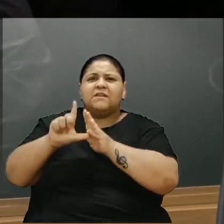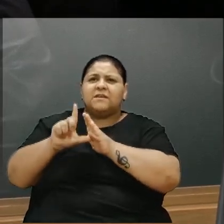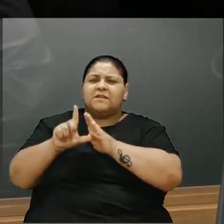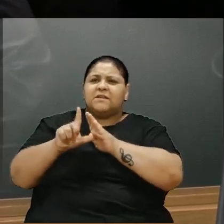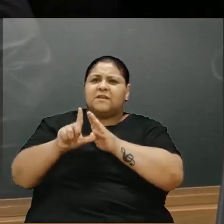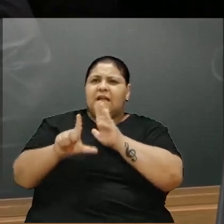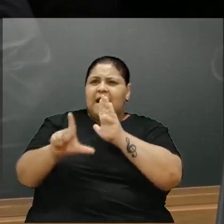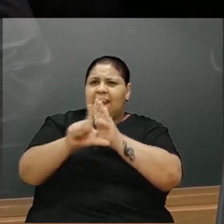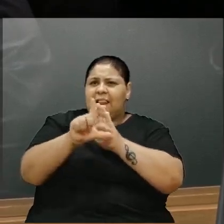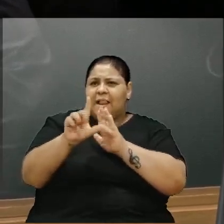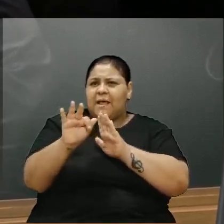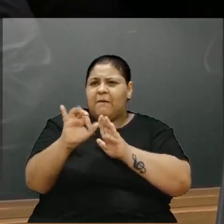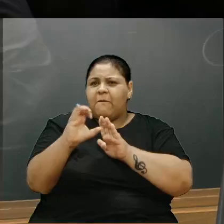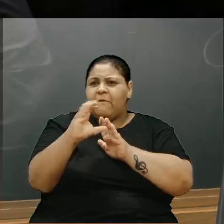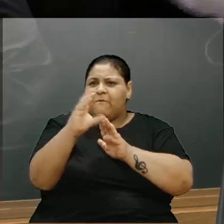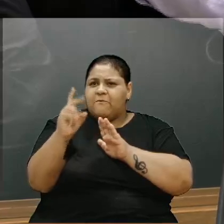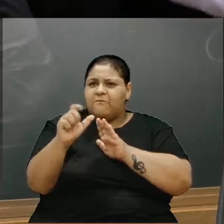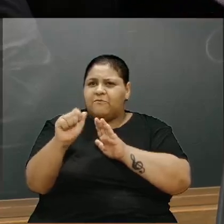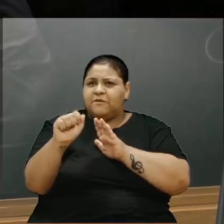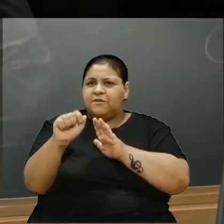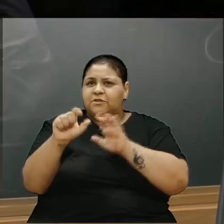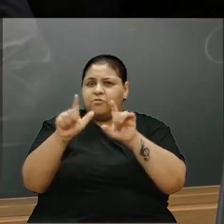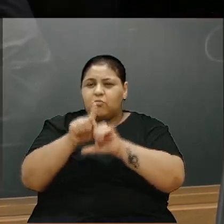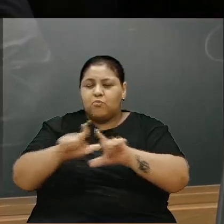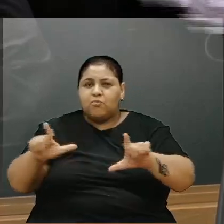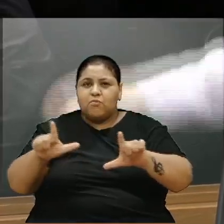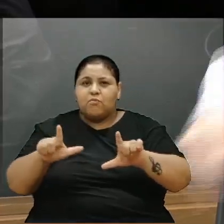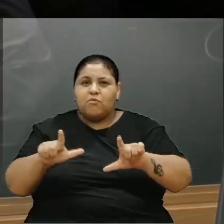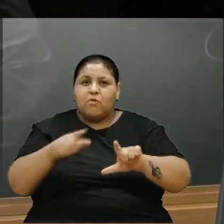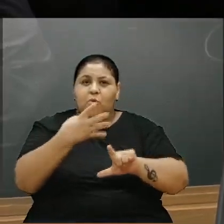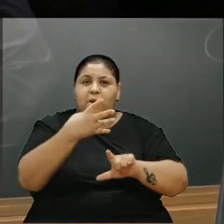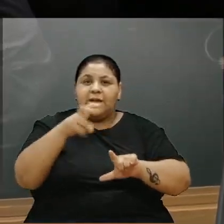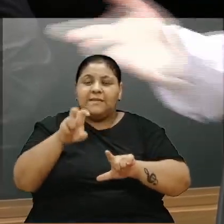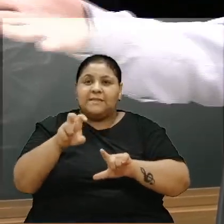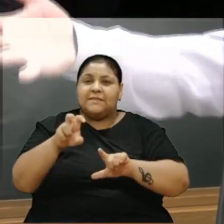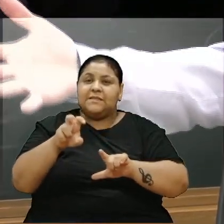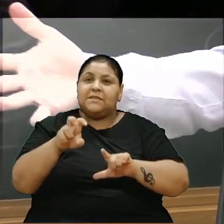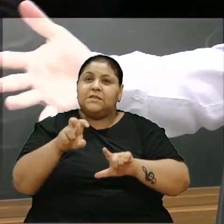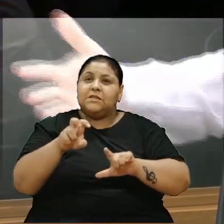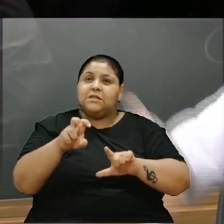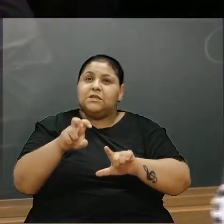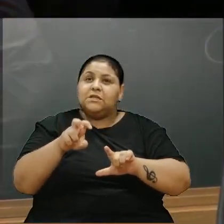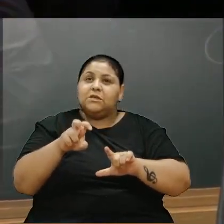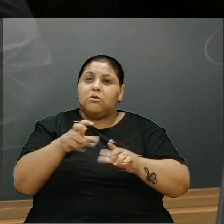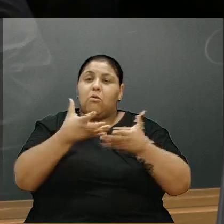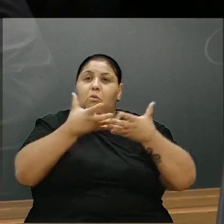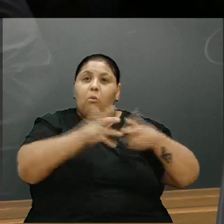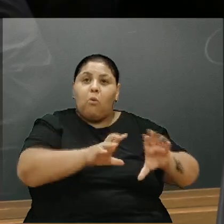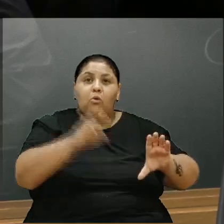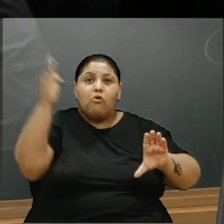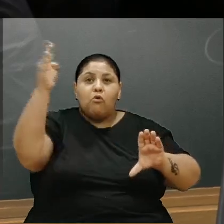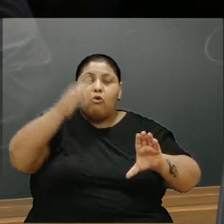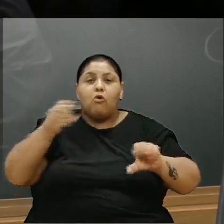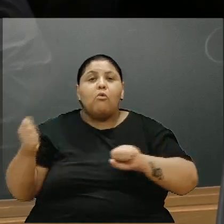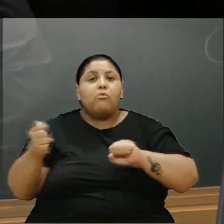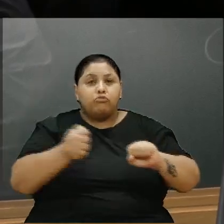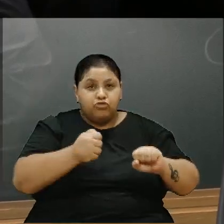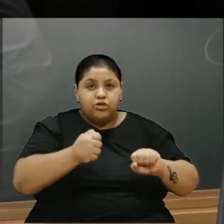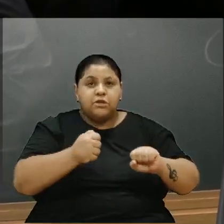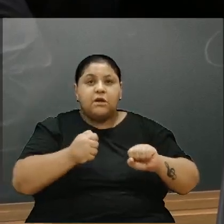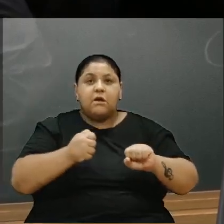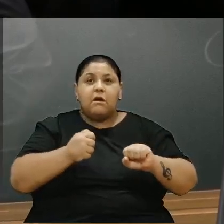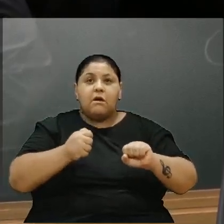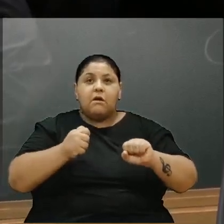ficha limpa, a pessoa cometia 45 crimes contra a nação e podia ser candidato na outra eleição. A gente estabeleceu um regramento mínimo e